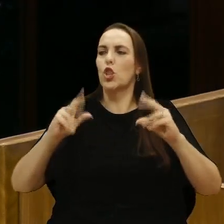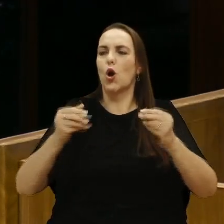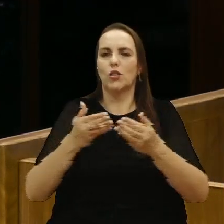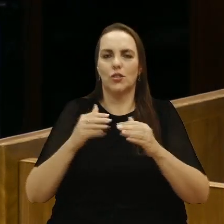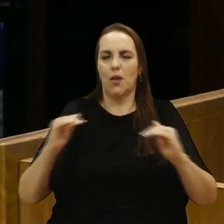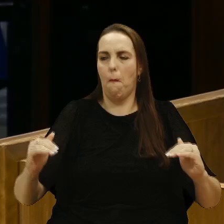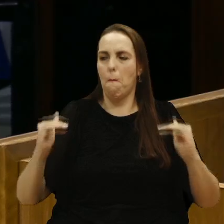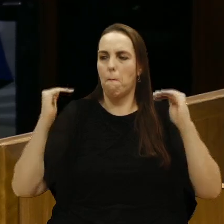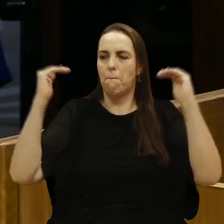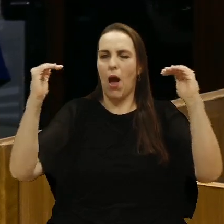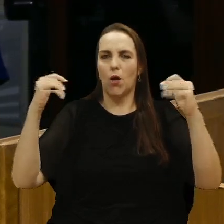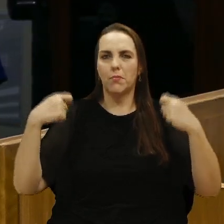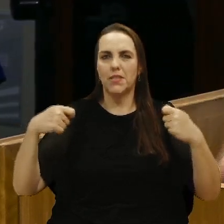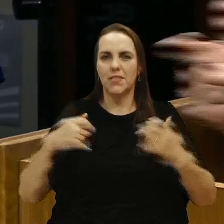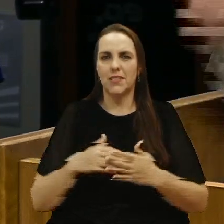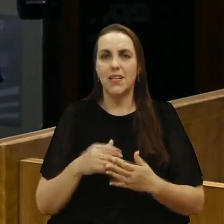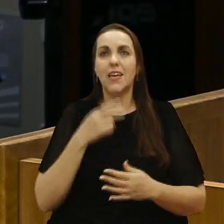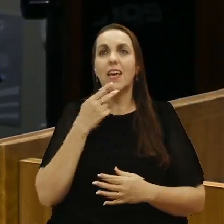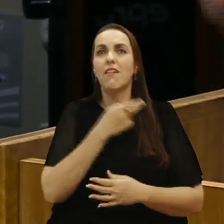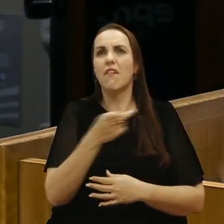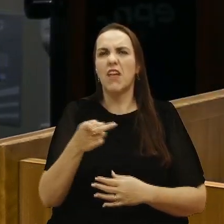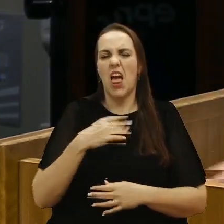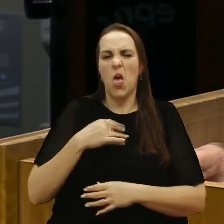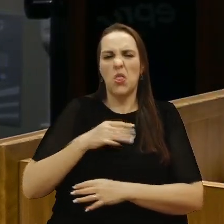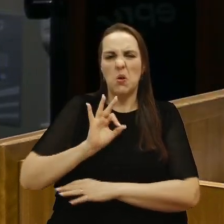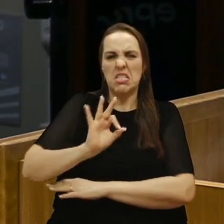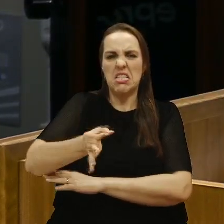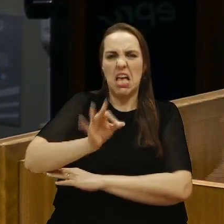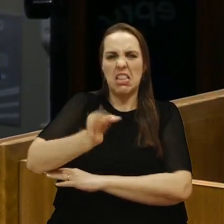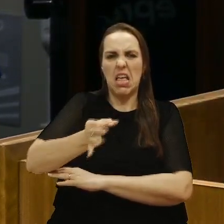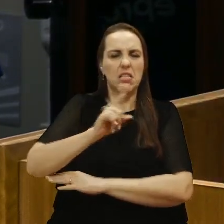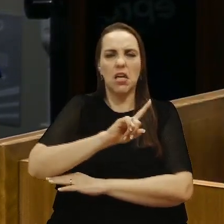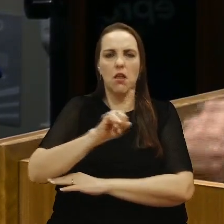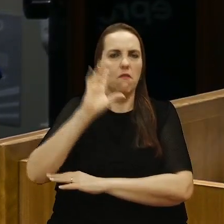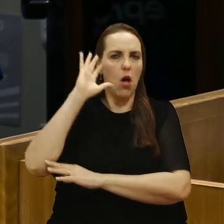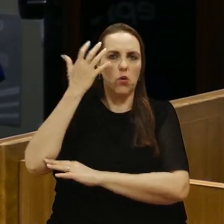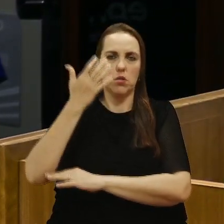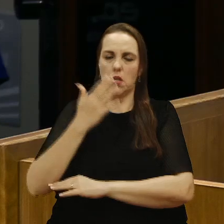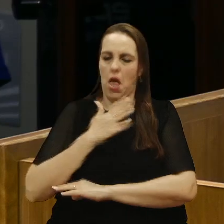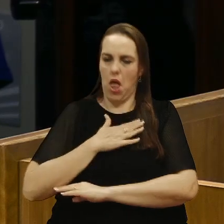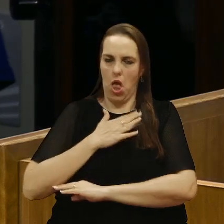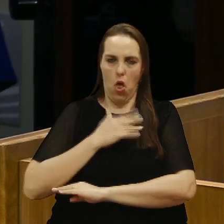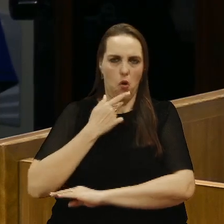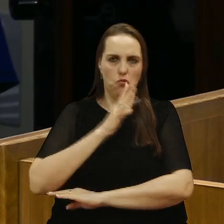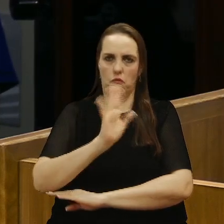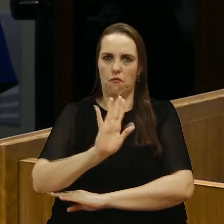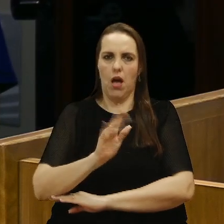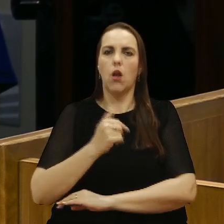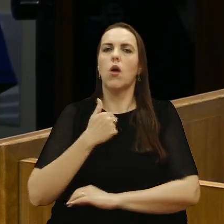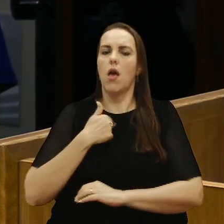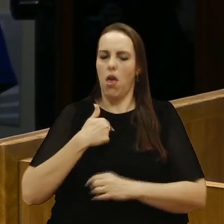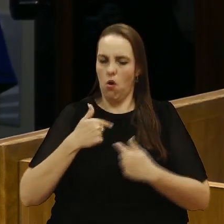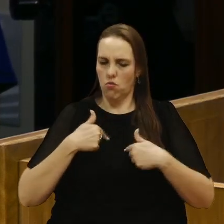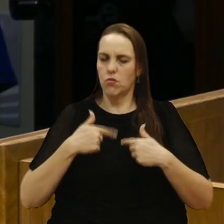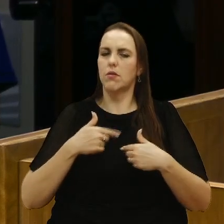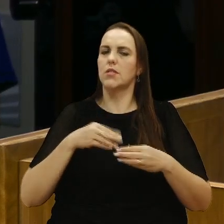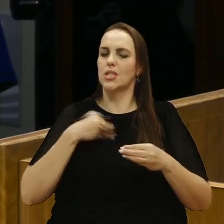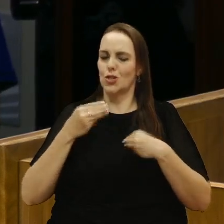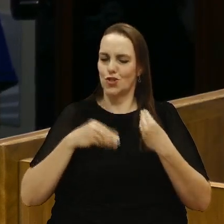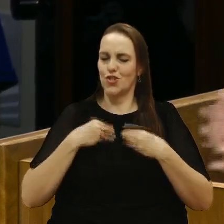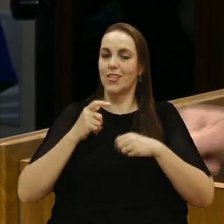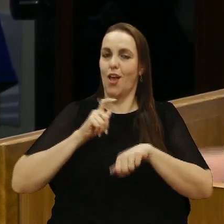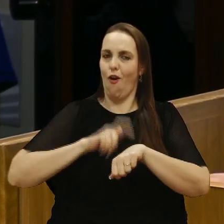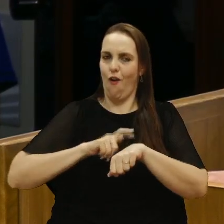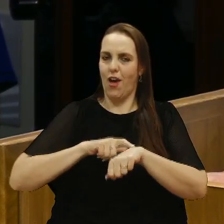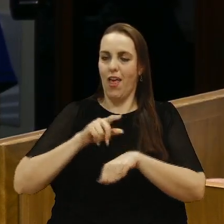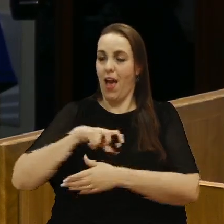Quem é que bota na reta aí dizendo eu tenho certeza que não vai acontecer? Eu não, porque eu senti na pele uma condenação